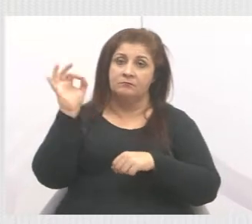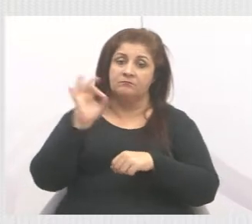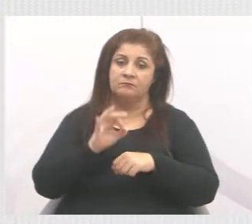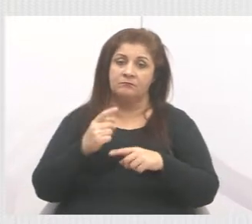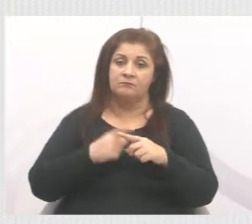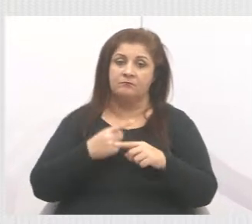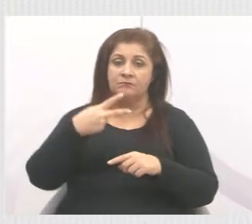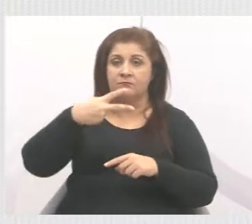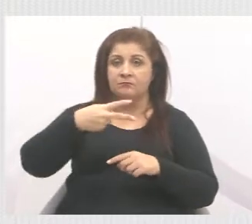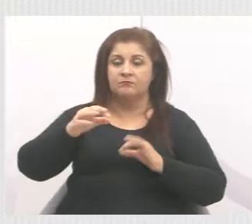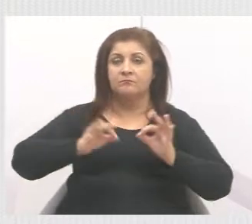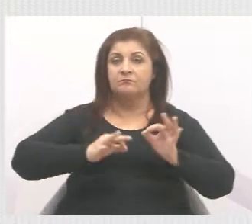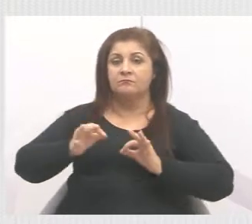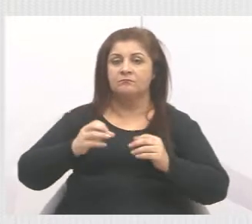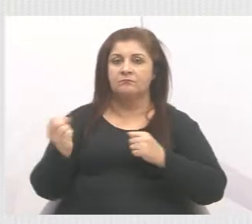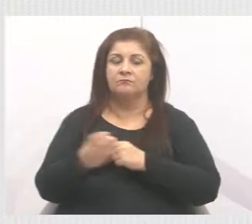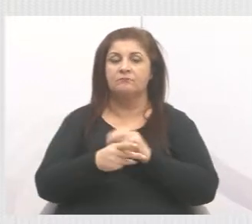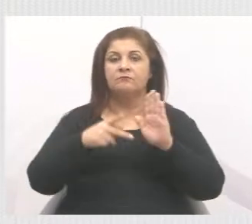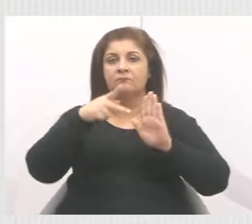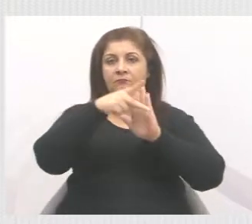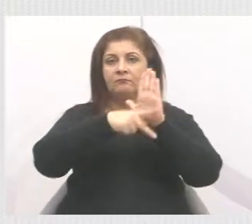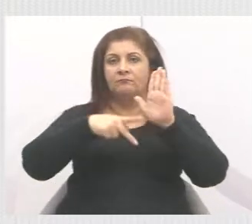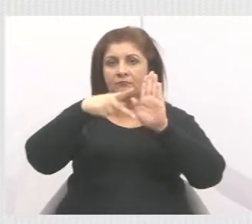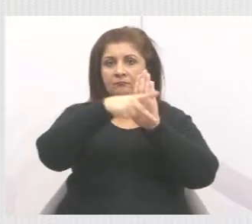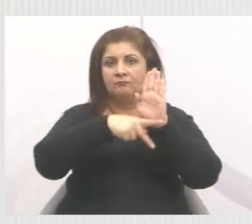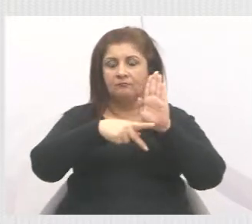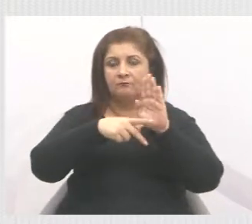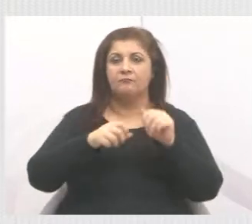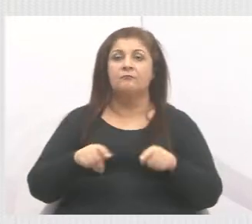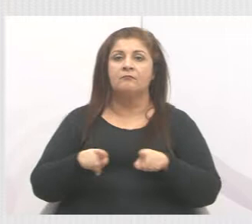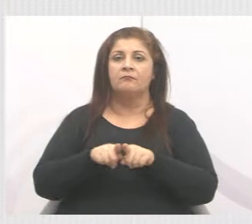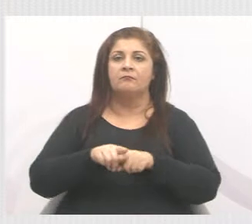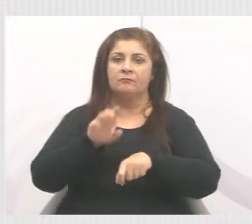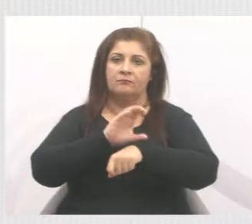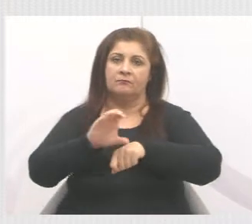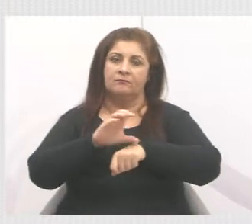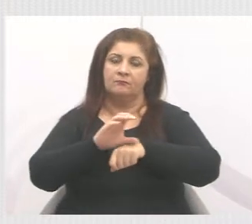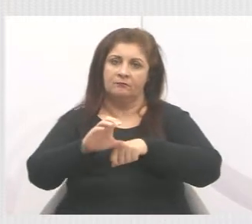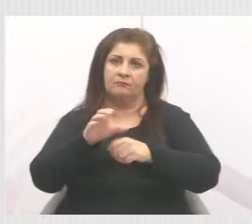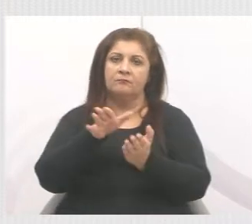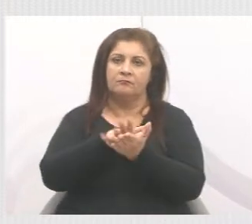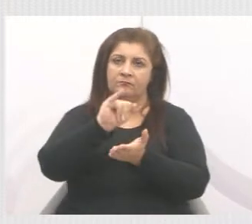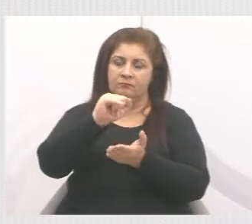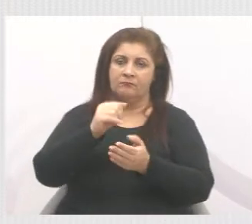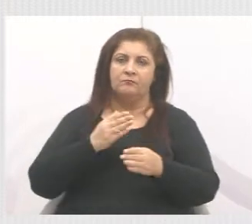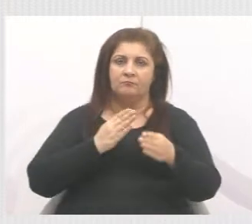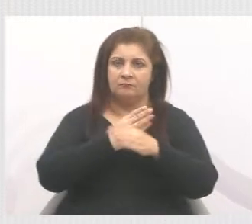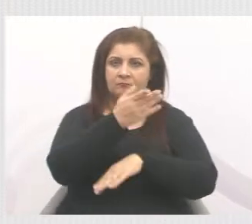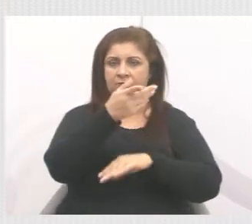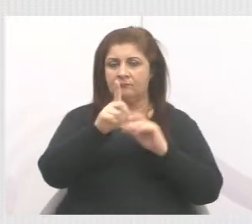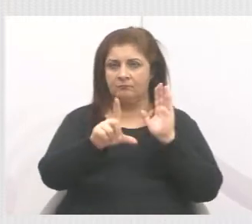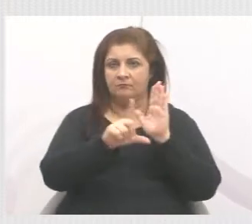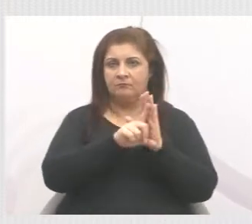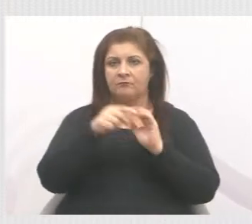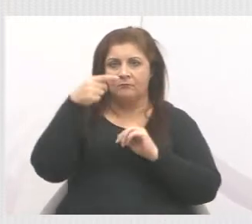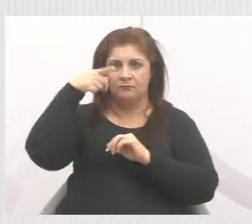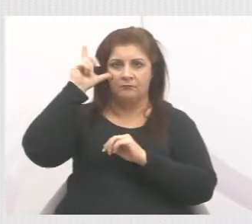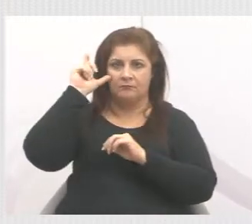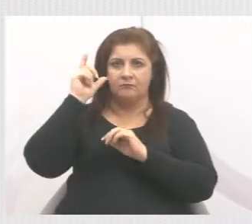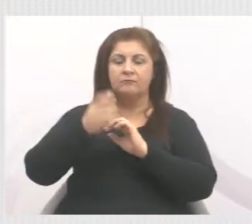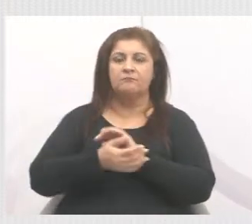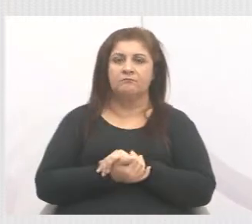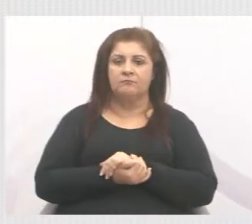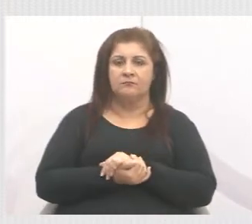2 programas, que é o Bom Prato e o Requalifica Jacareí. Requalifica Jacareí, que foi aprovado, esteve aqui nessa casa